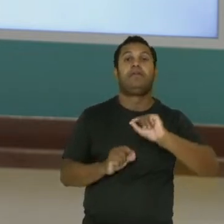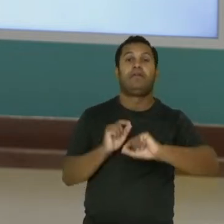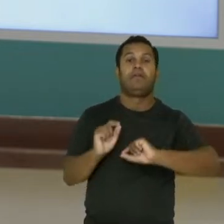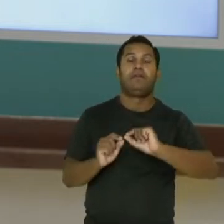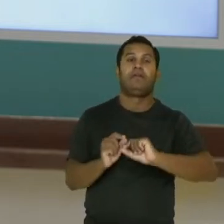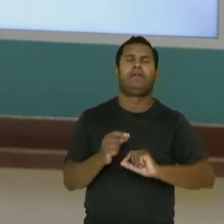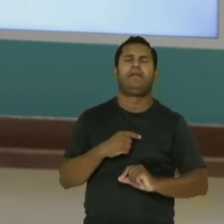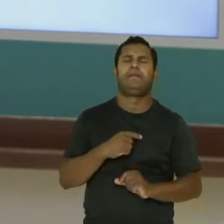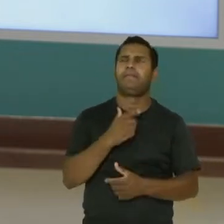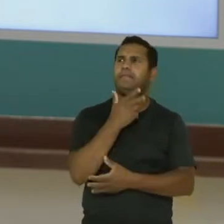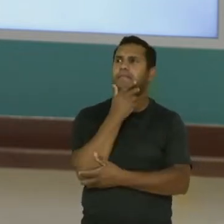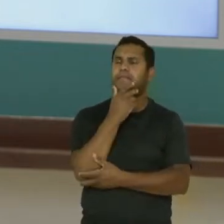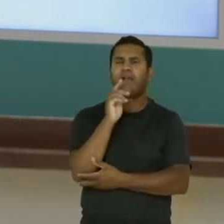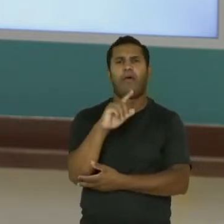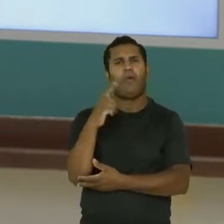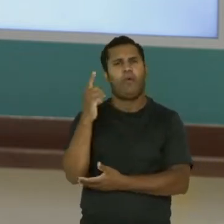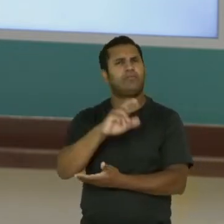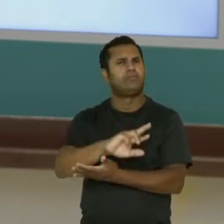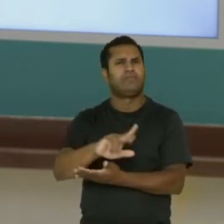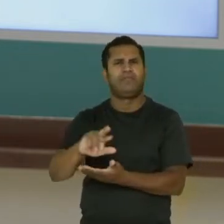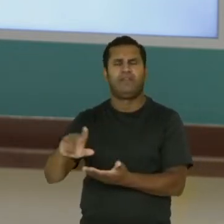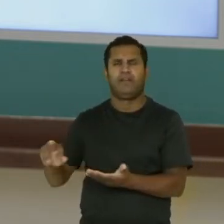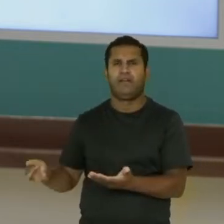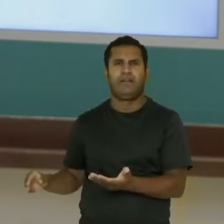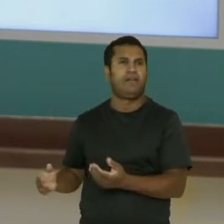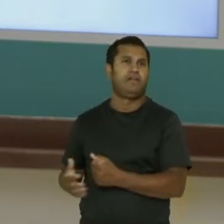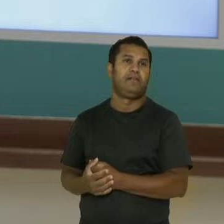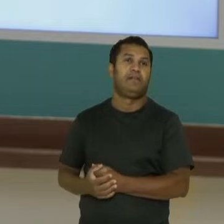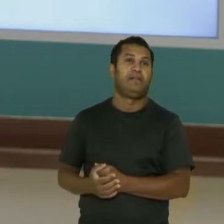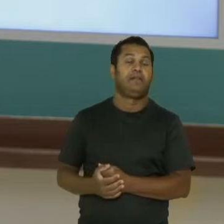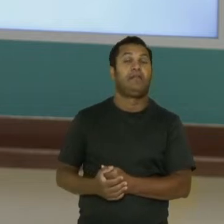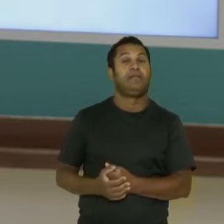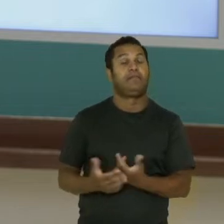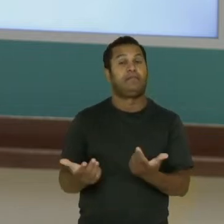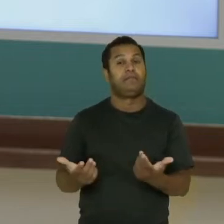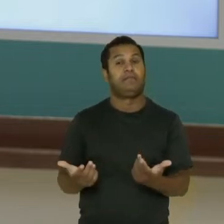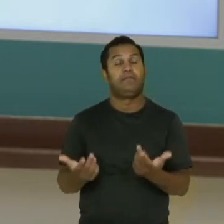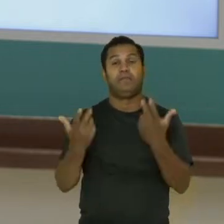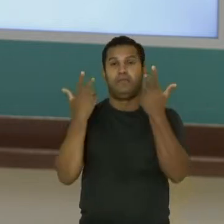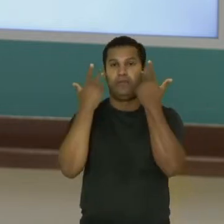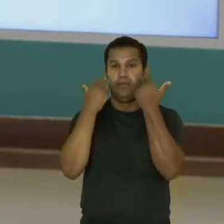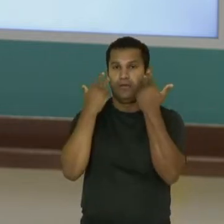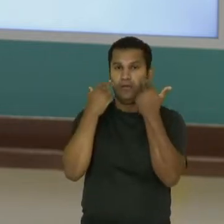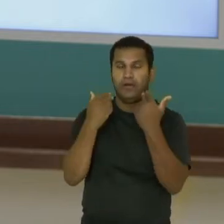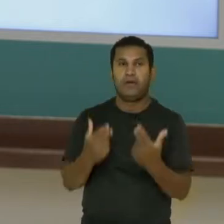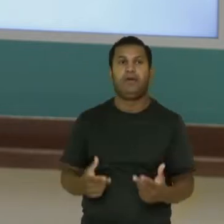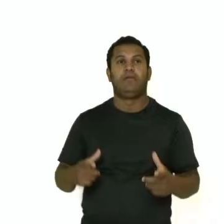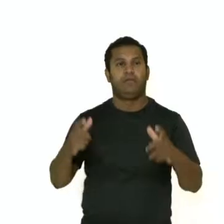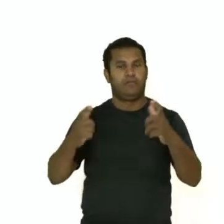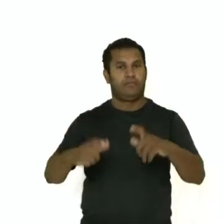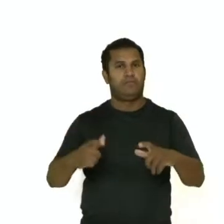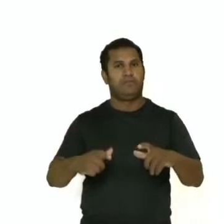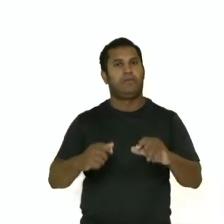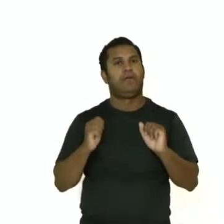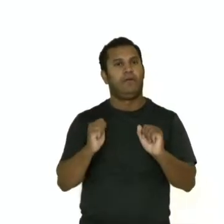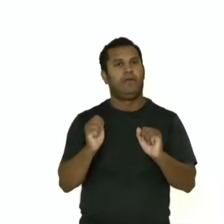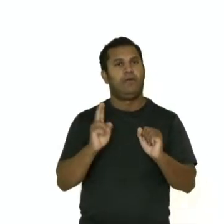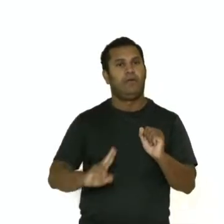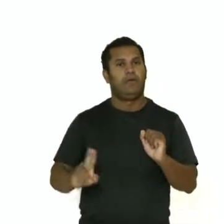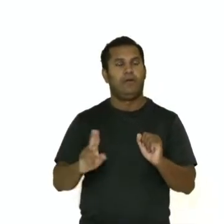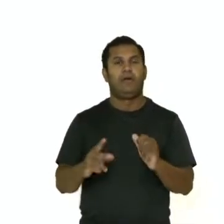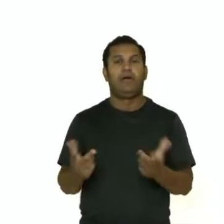considerando vários critérios. Então eu posso considerar os aspectos naturais daquela área, eu posso considerar